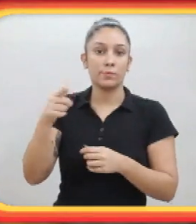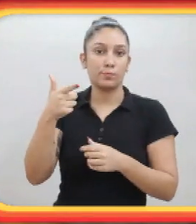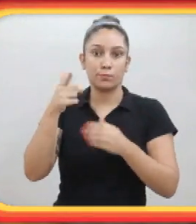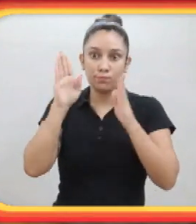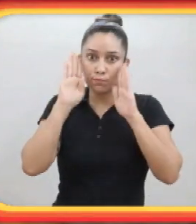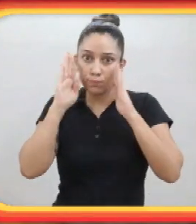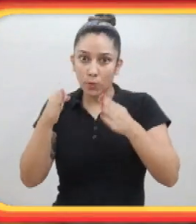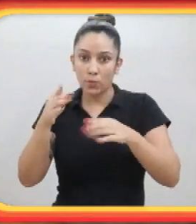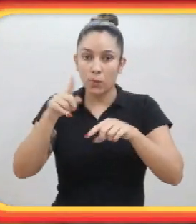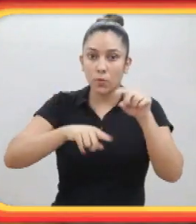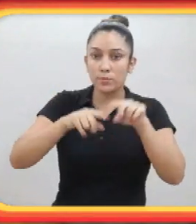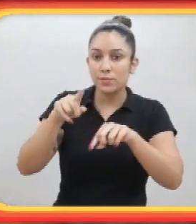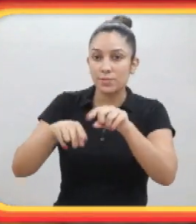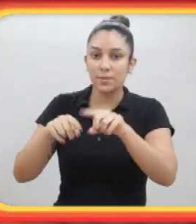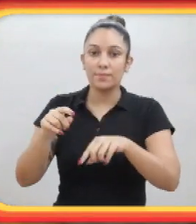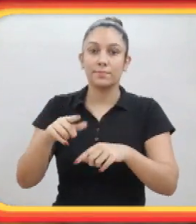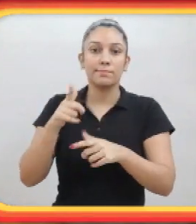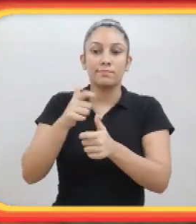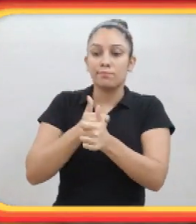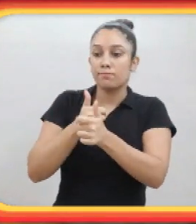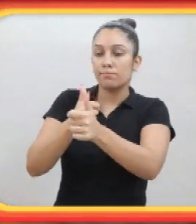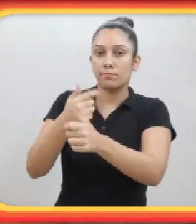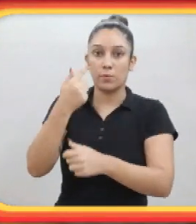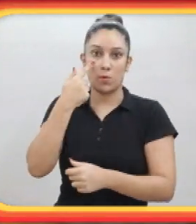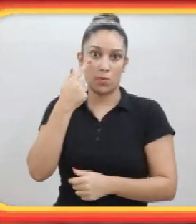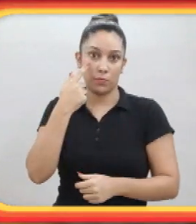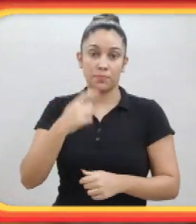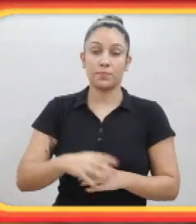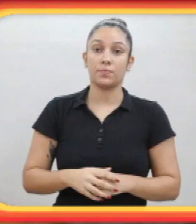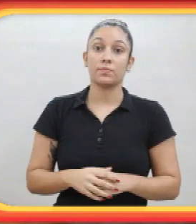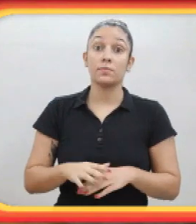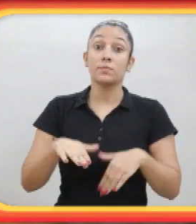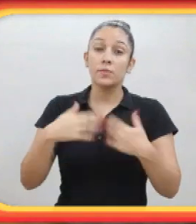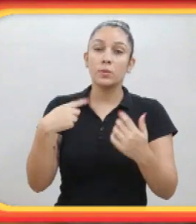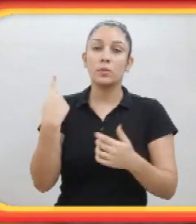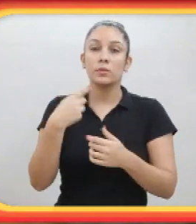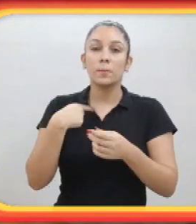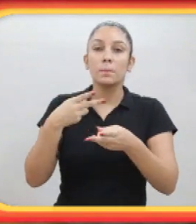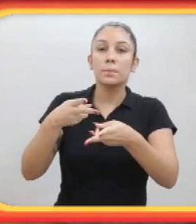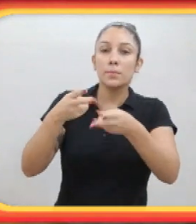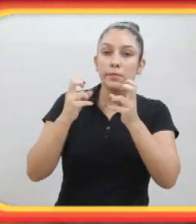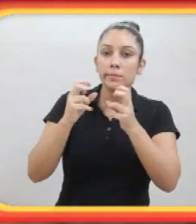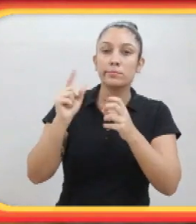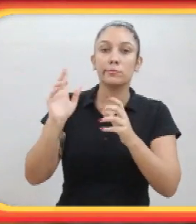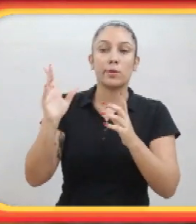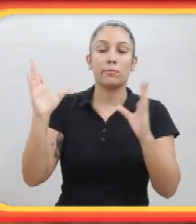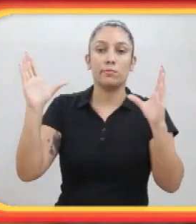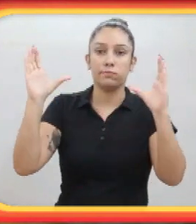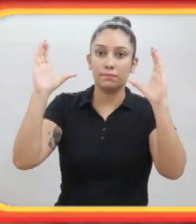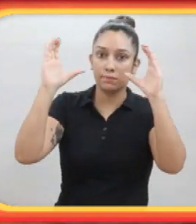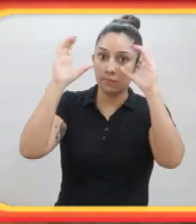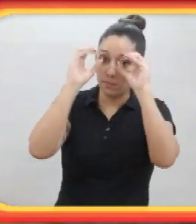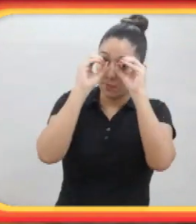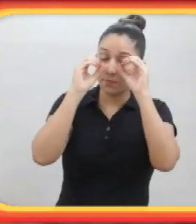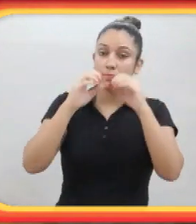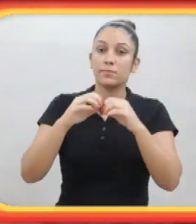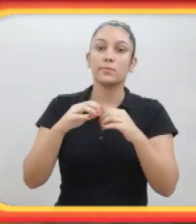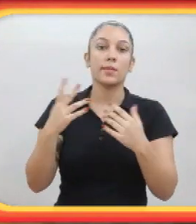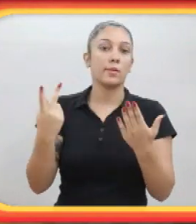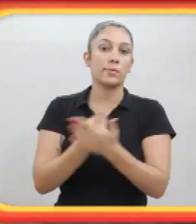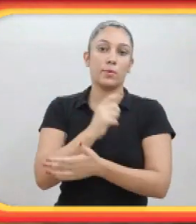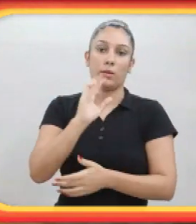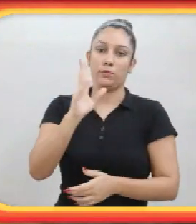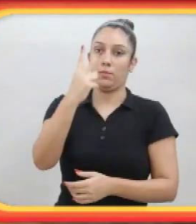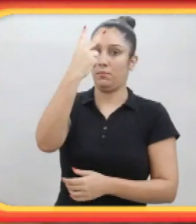visual, percebemos que ela não focava nos objetos, não acompanhava com os olhos, então a gente foi